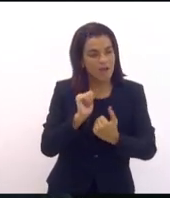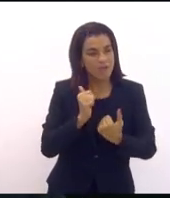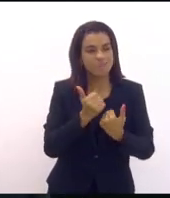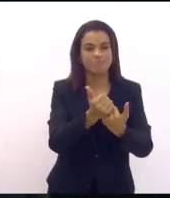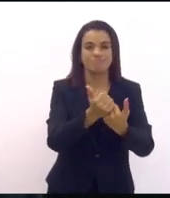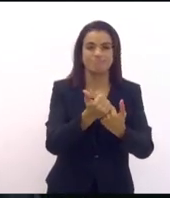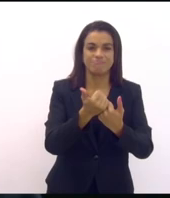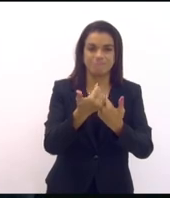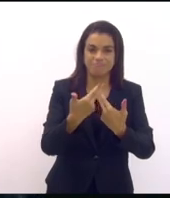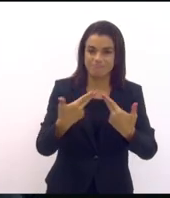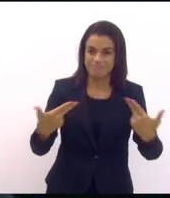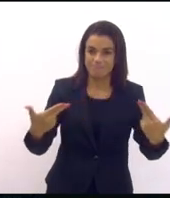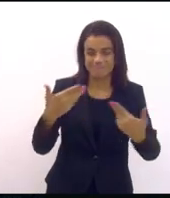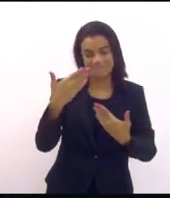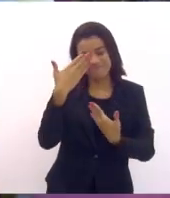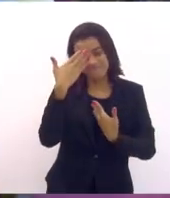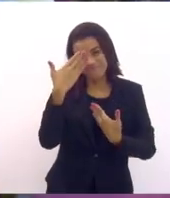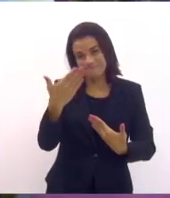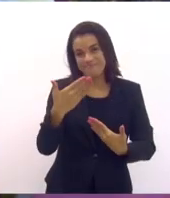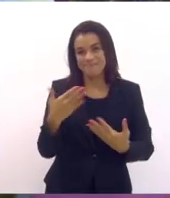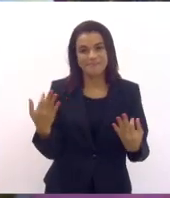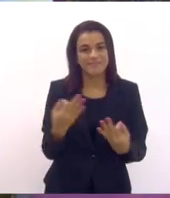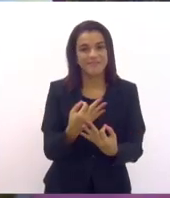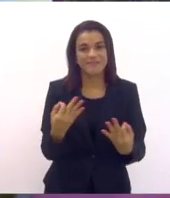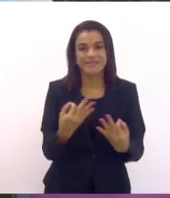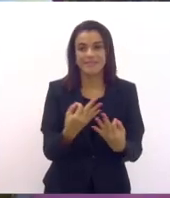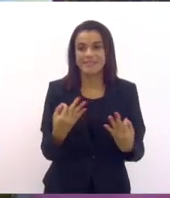maneira tá bom é isso obrigada